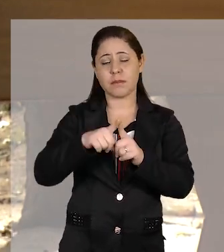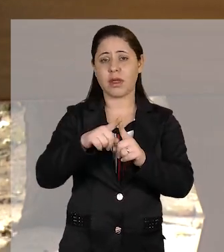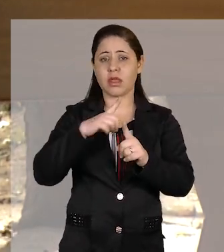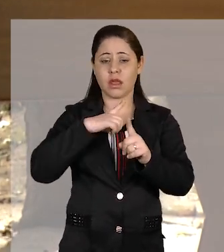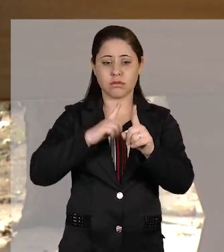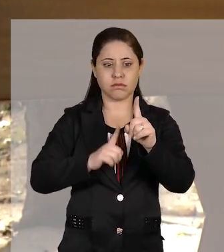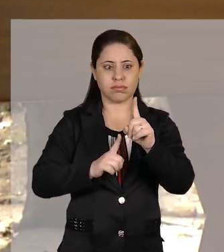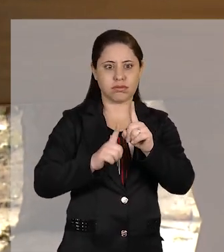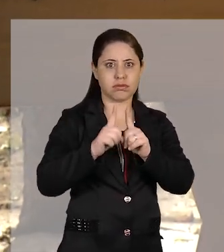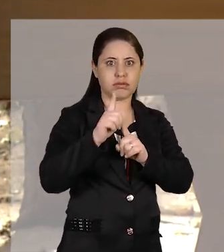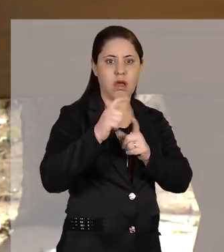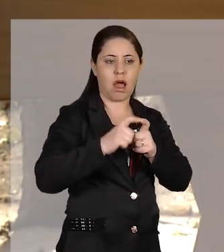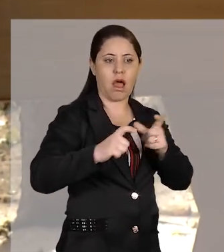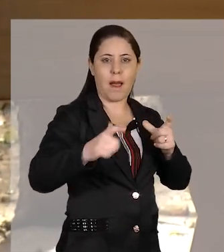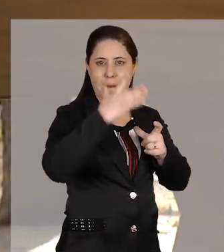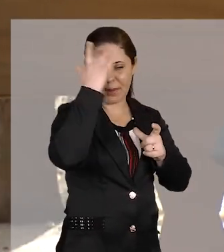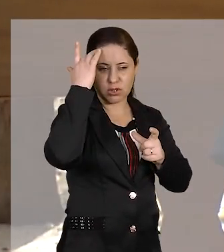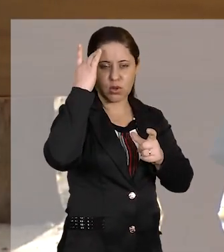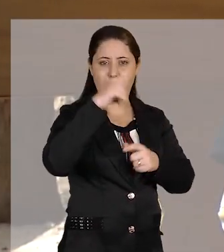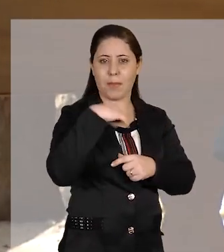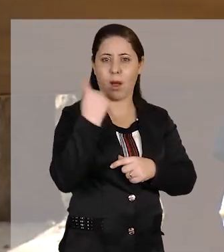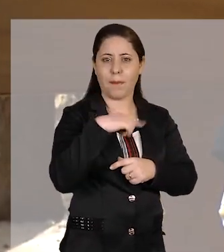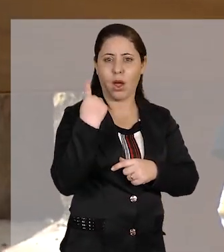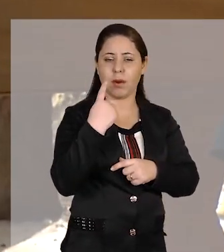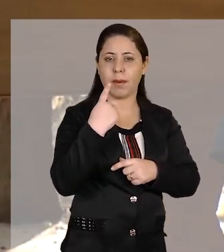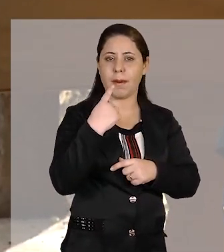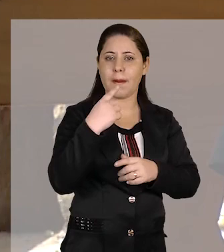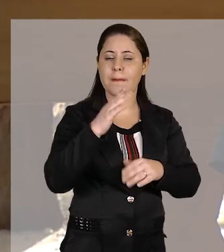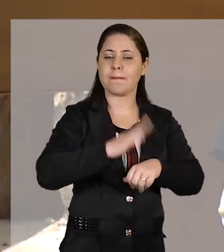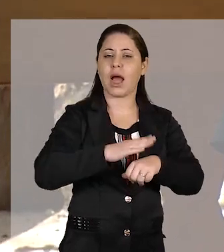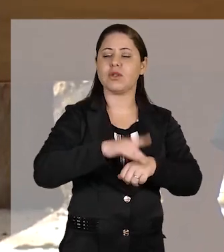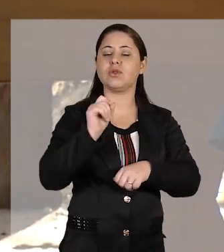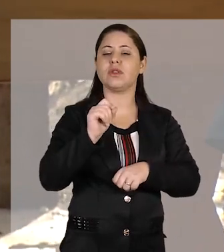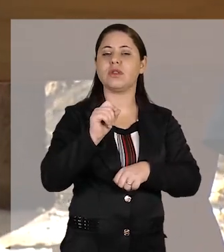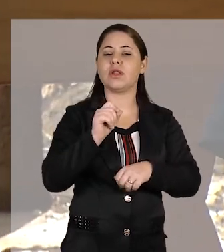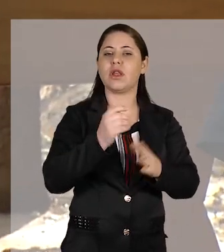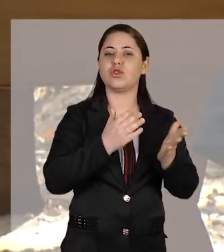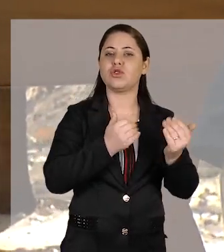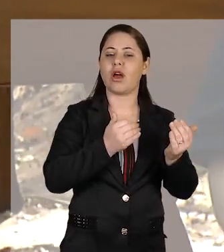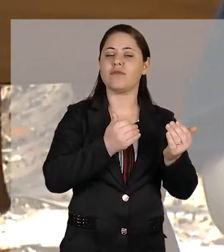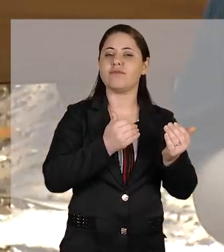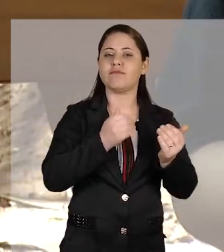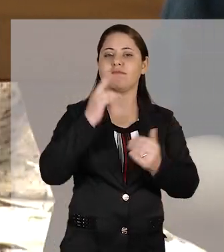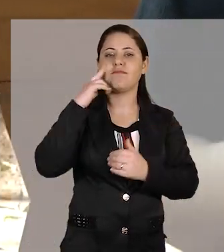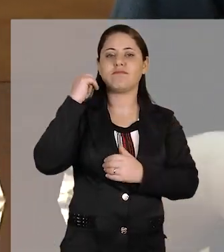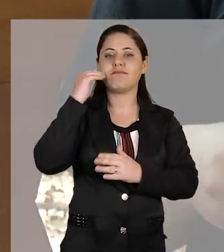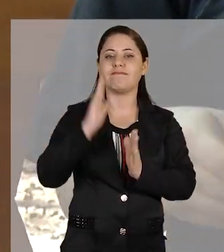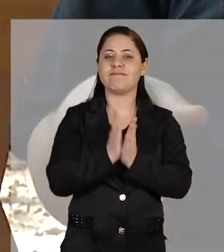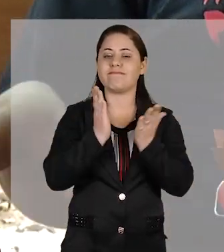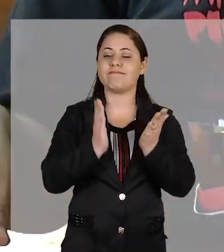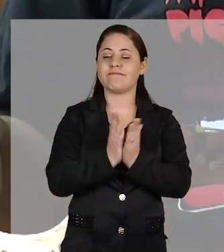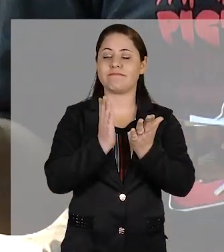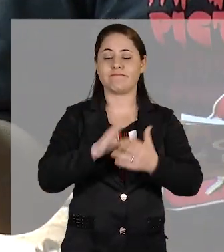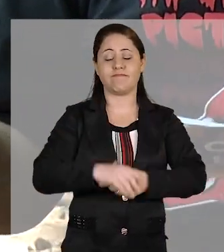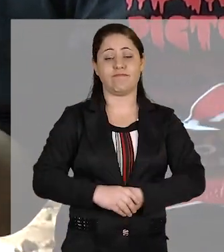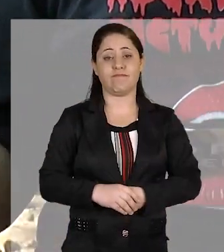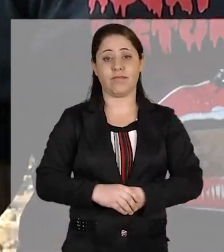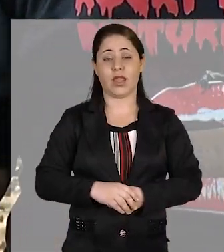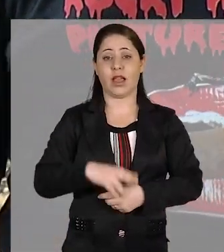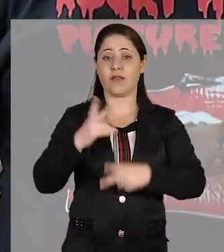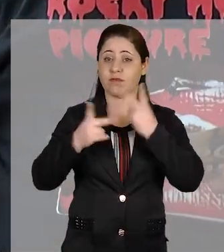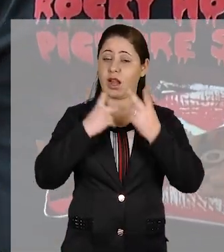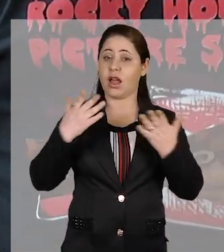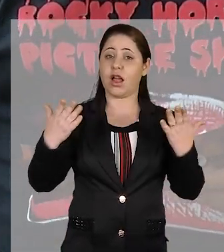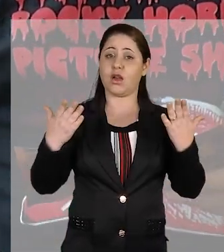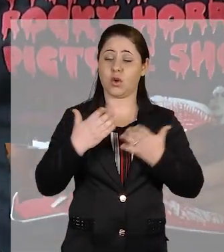homicídio altíssima e a maioria são jovens negros e pobres. E Ana, agora vamos falar um